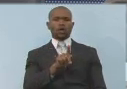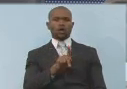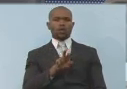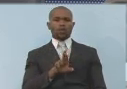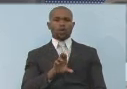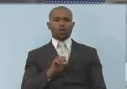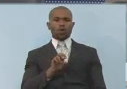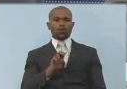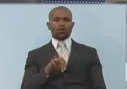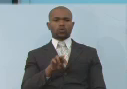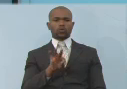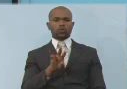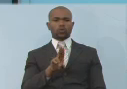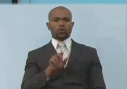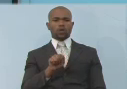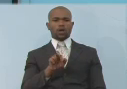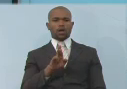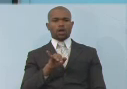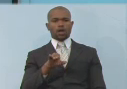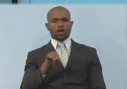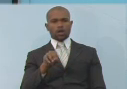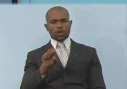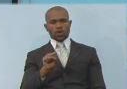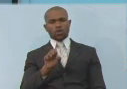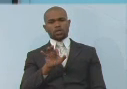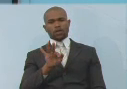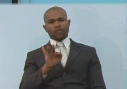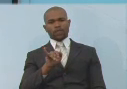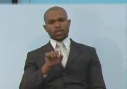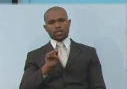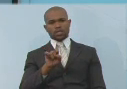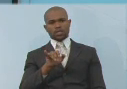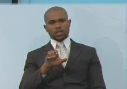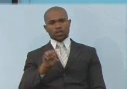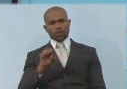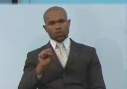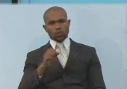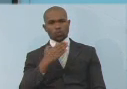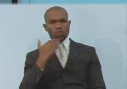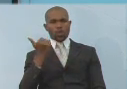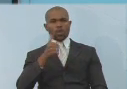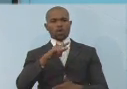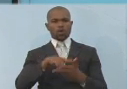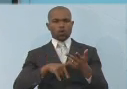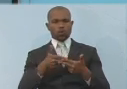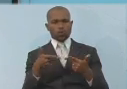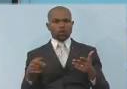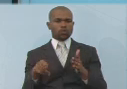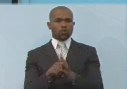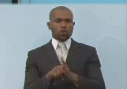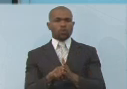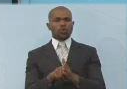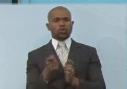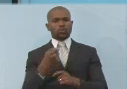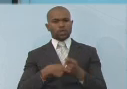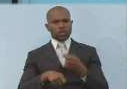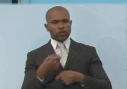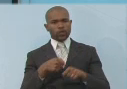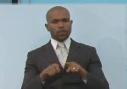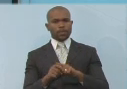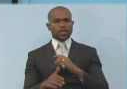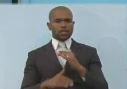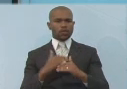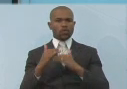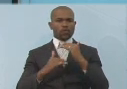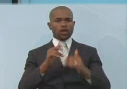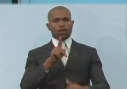físicos, a melhoria no sistema de gerenciamento de documentos e processos administrativos e também desenvolver um programa